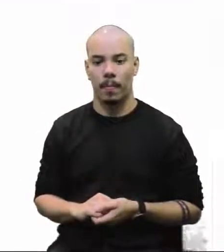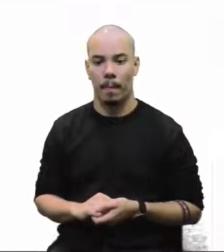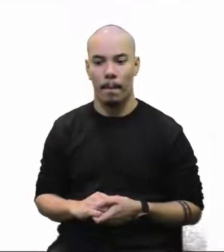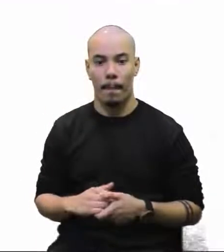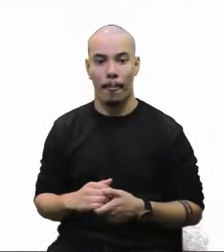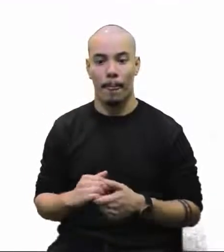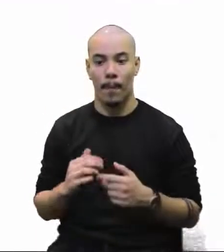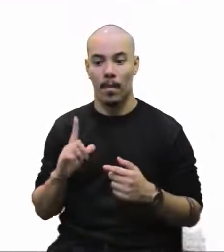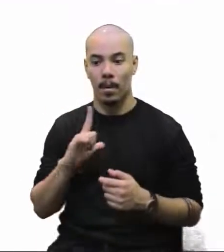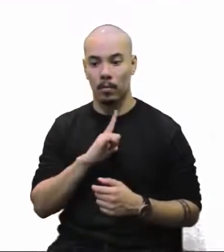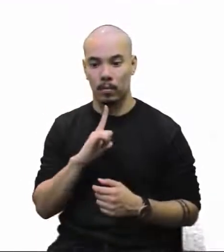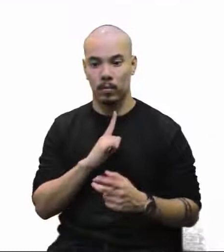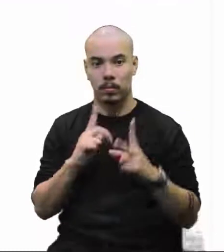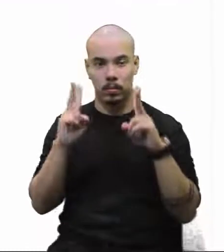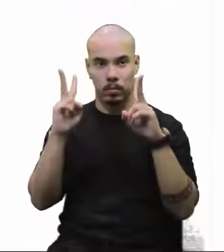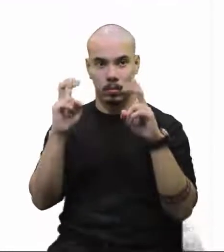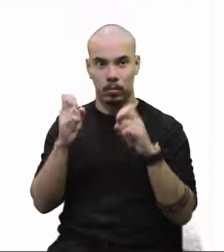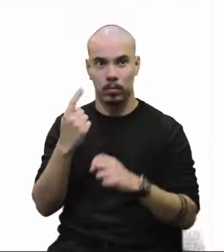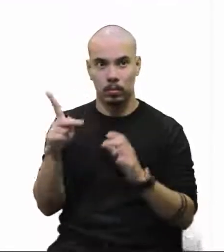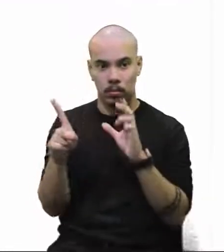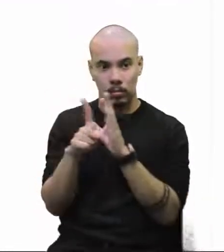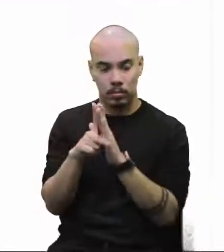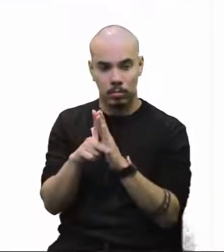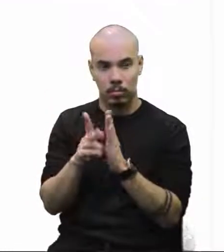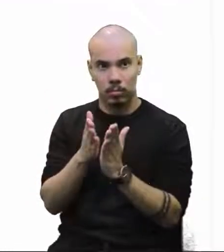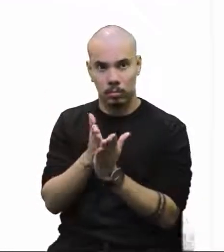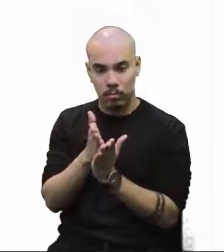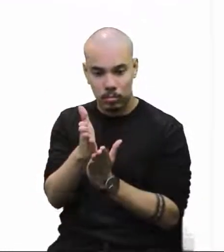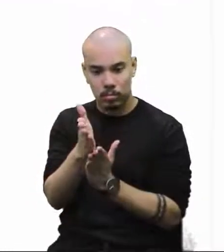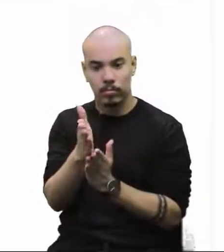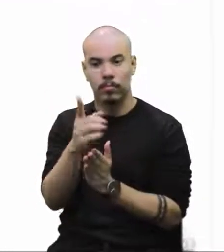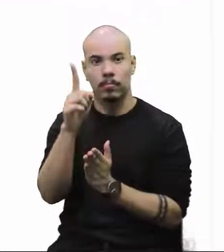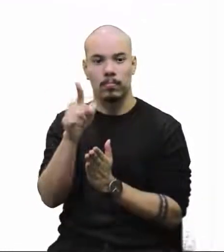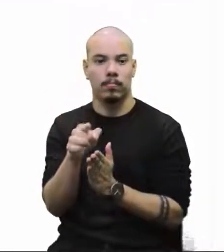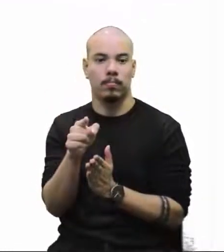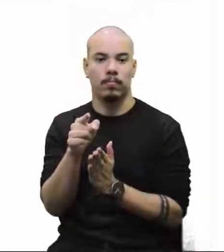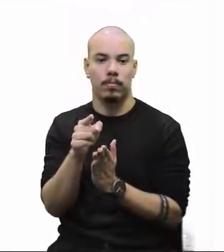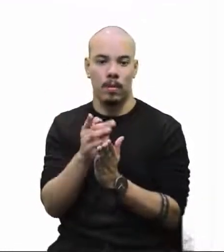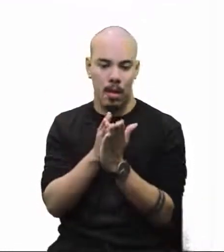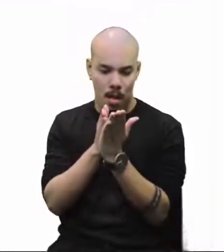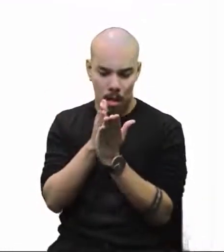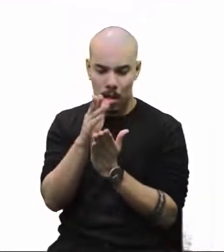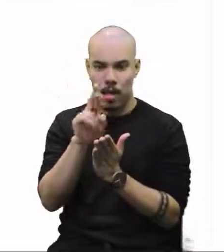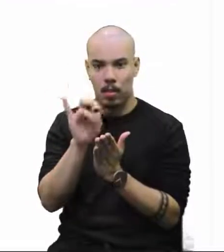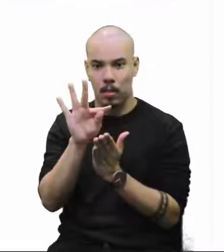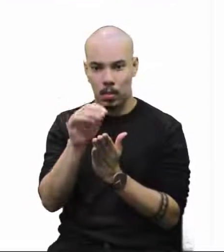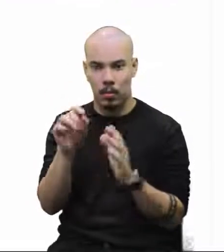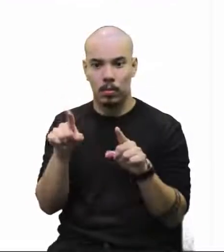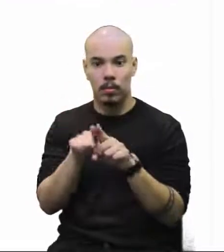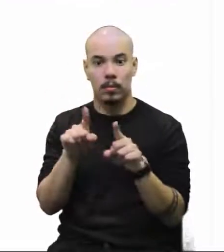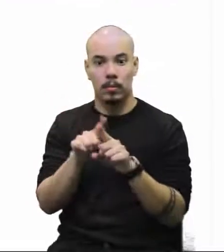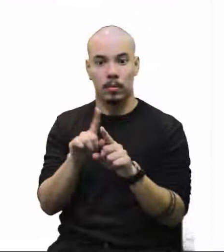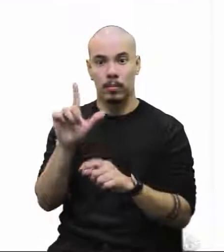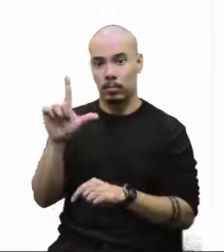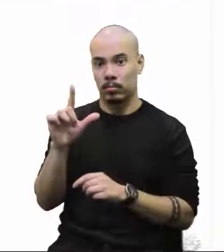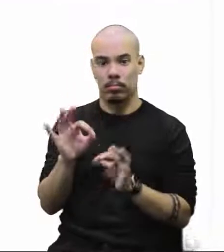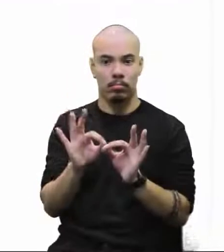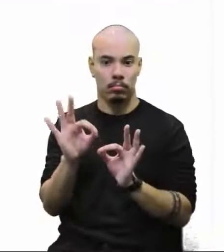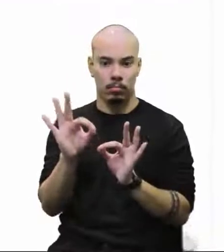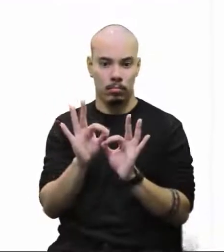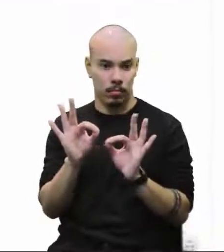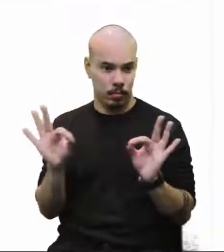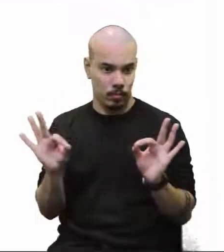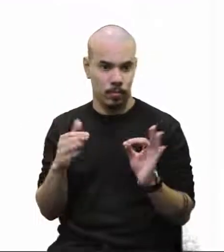Sobre um condutor retilíneo, vamos considerar esse condutor reto, um comprimento L qualquer, percorrido por